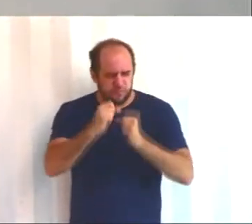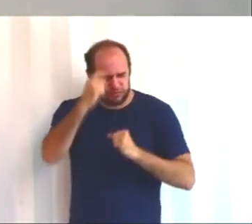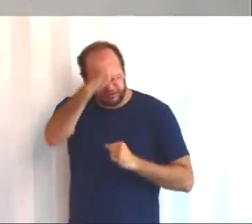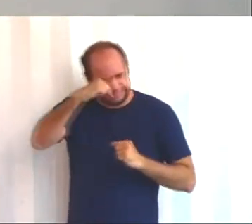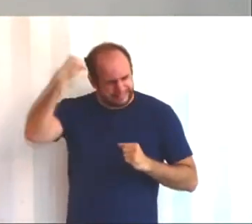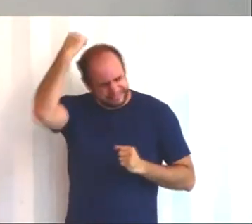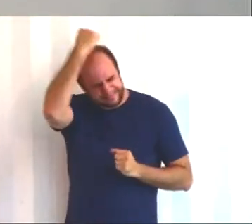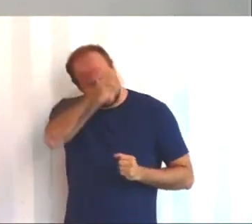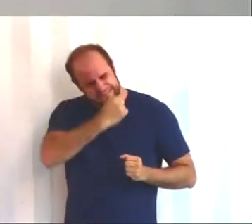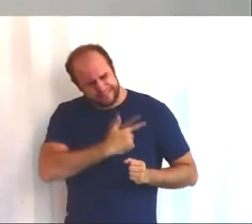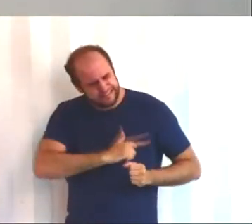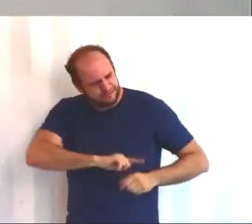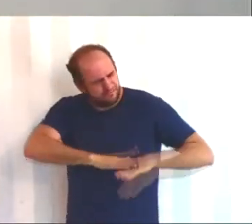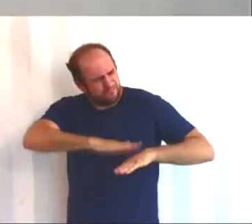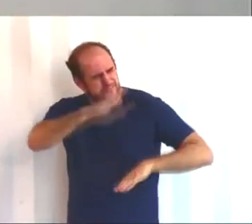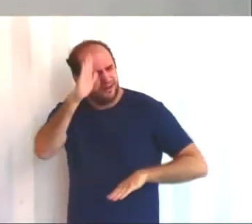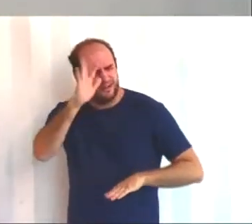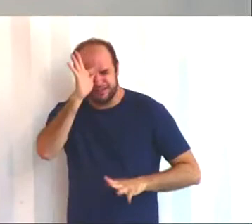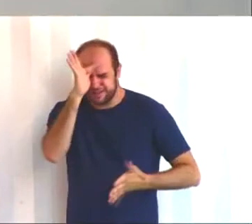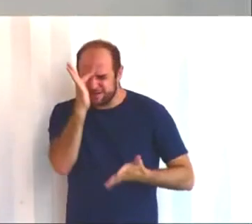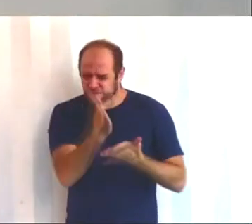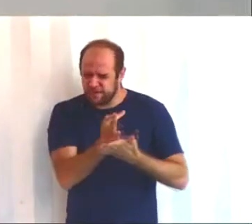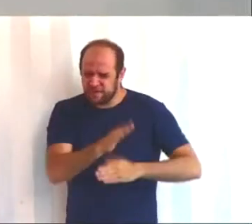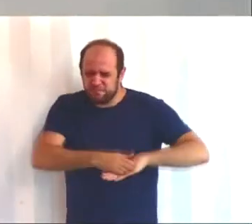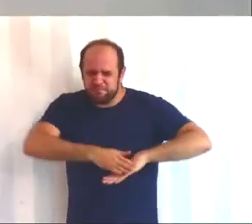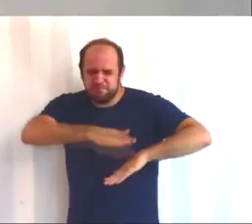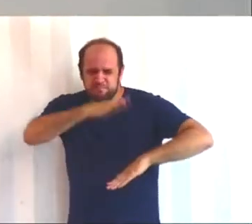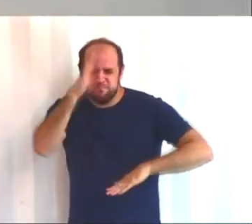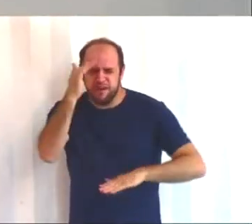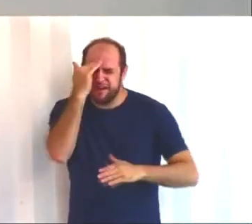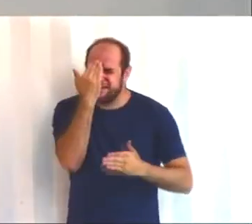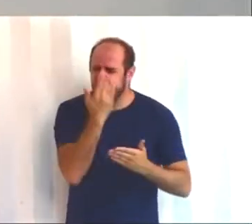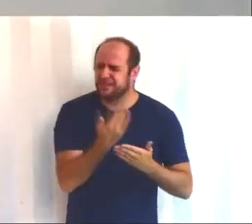nós. Aumenta a nossa fé, para crermos no